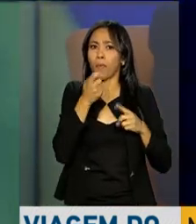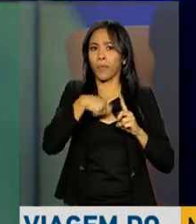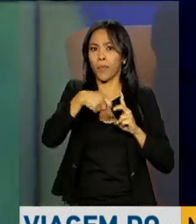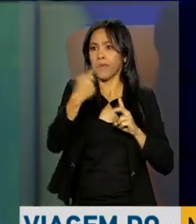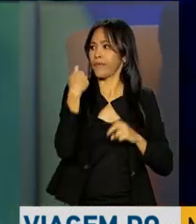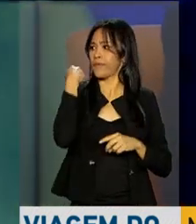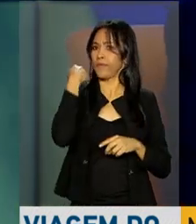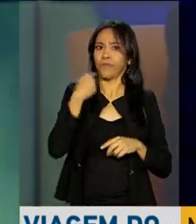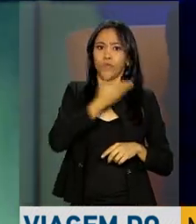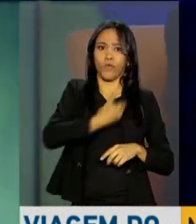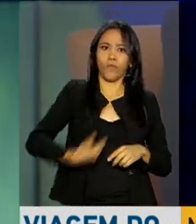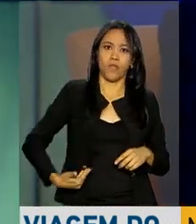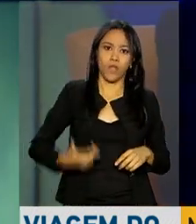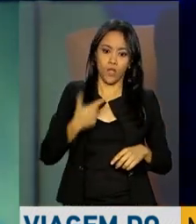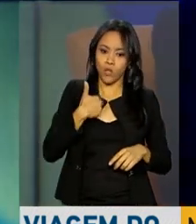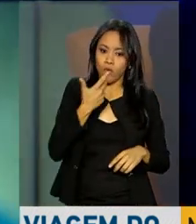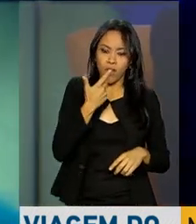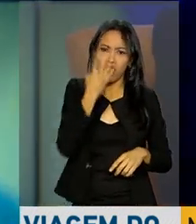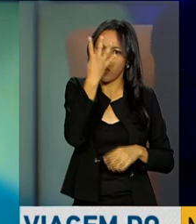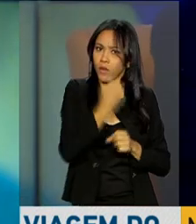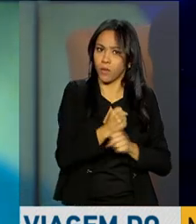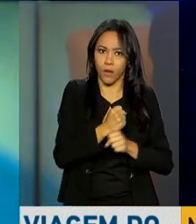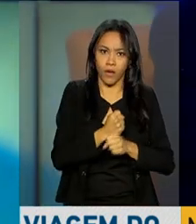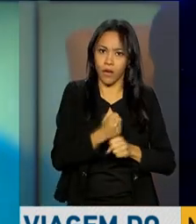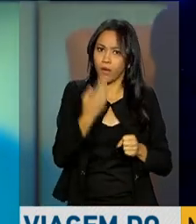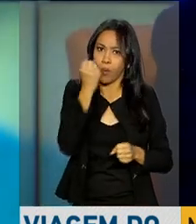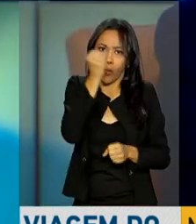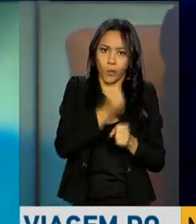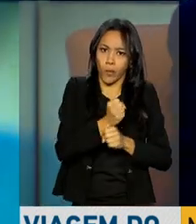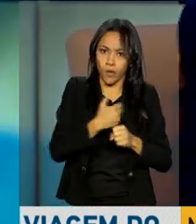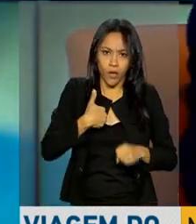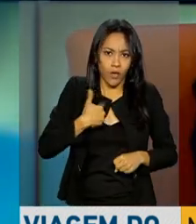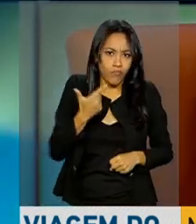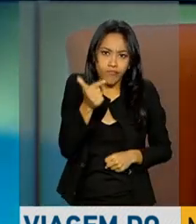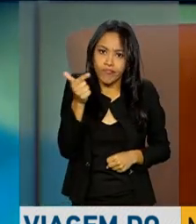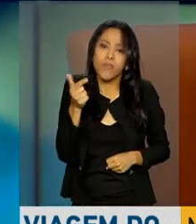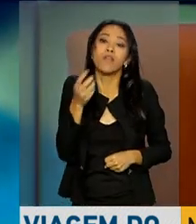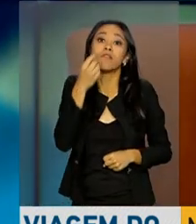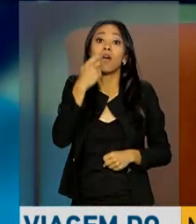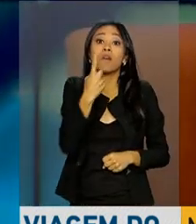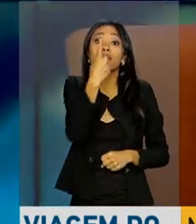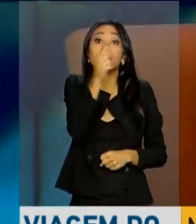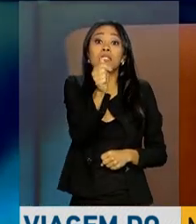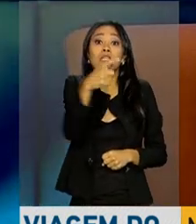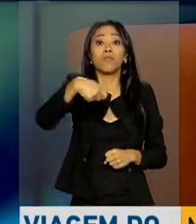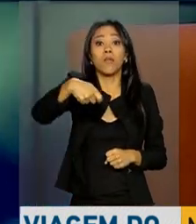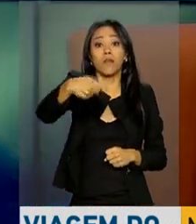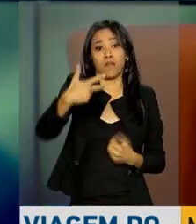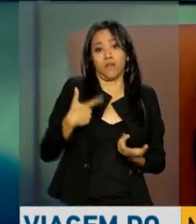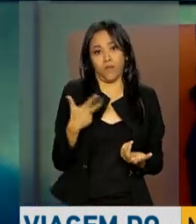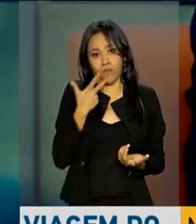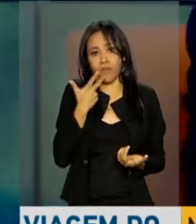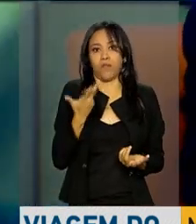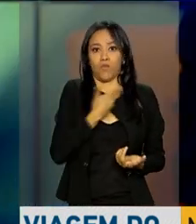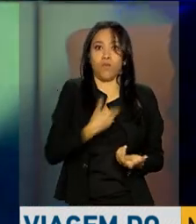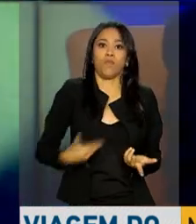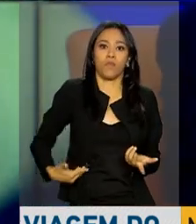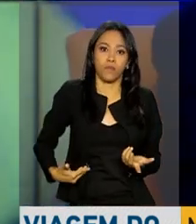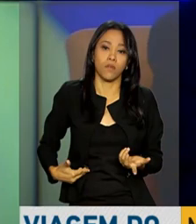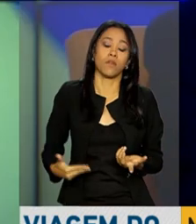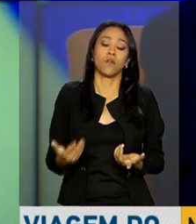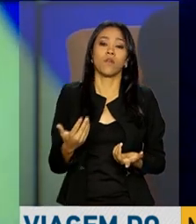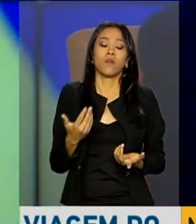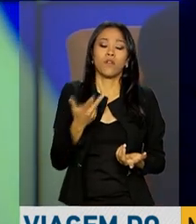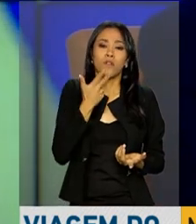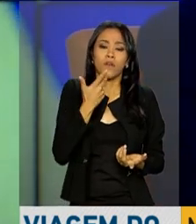governo. E veja que eu não estou falando de um governo de 4 anos ou de 8 anos, estou falando de um governo de 17 meses. Não é? Estou falando aqui